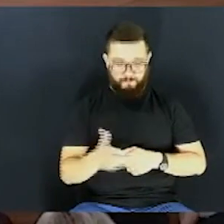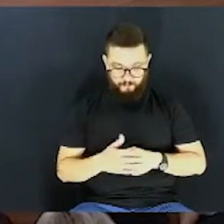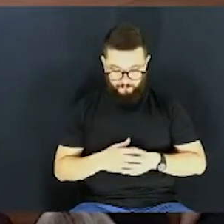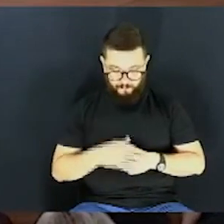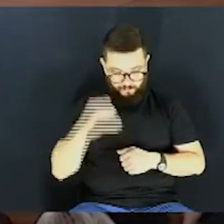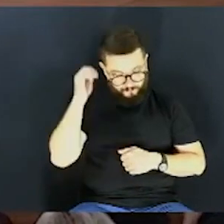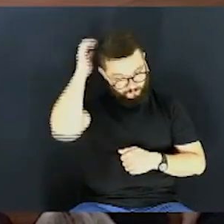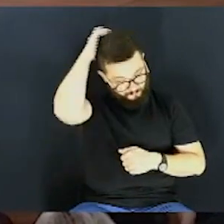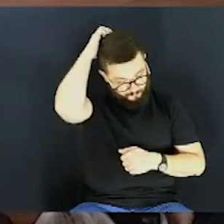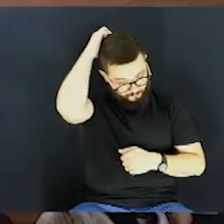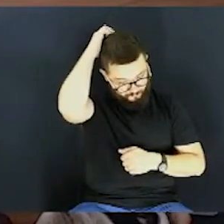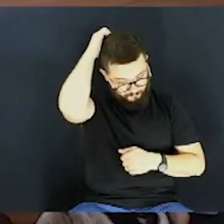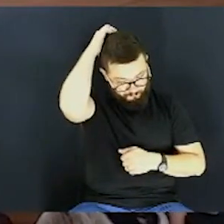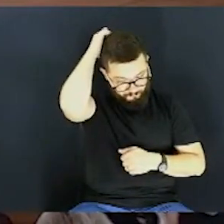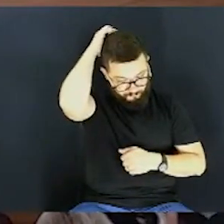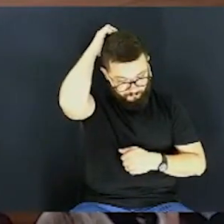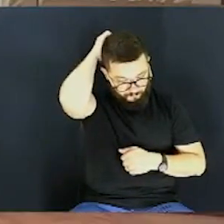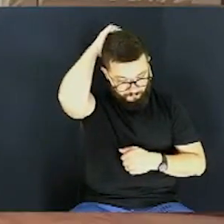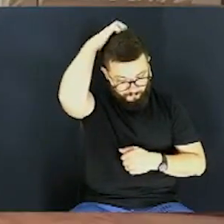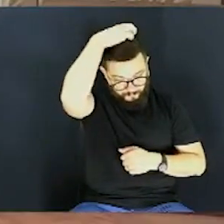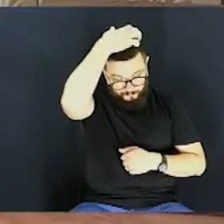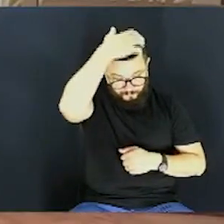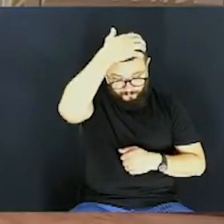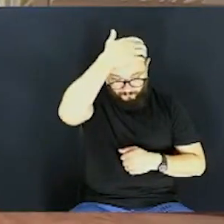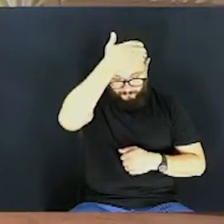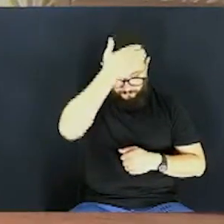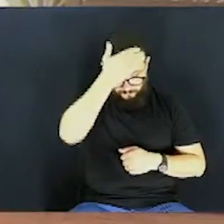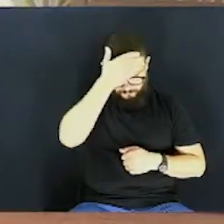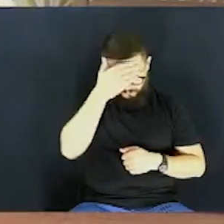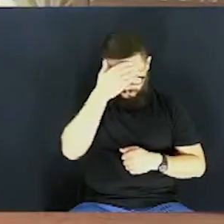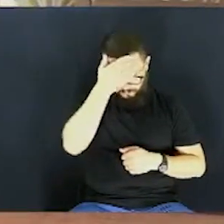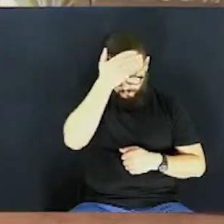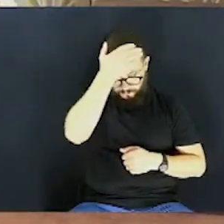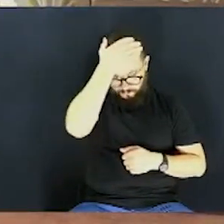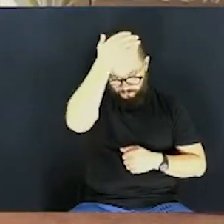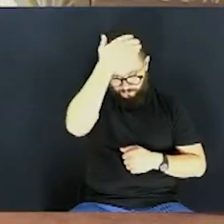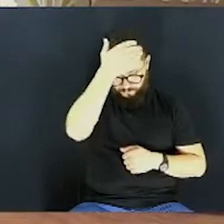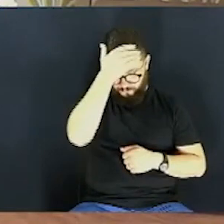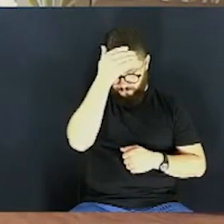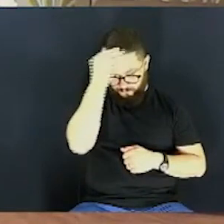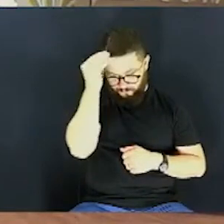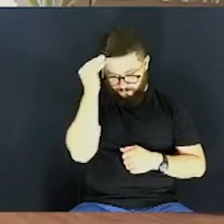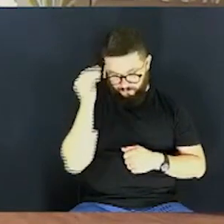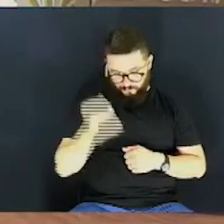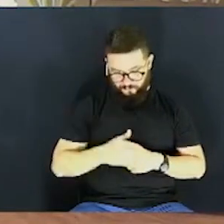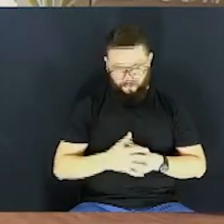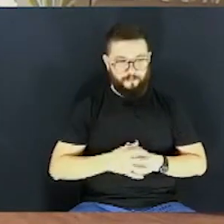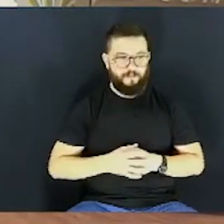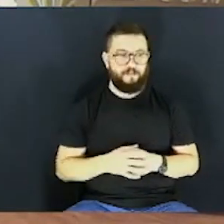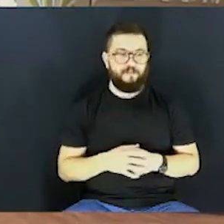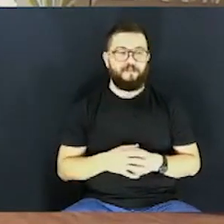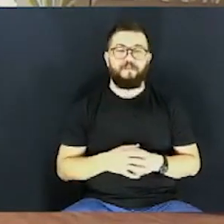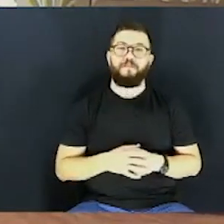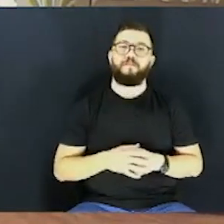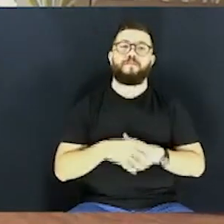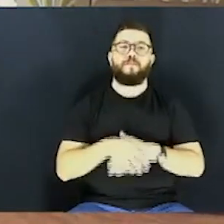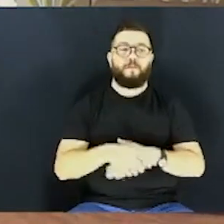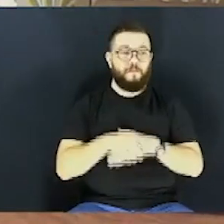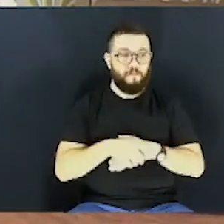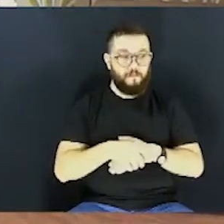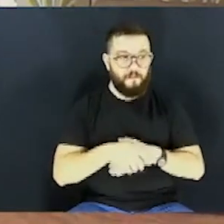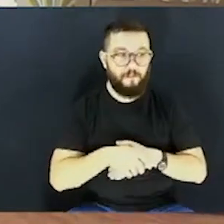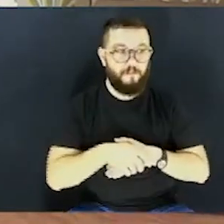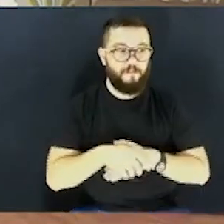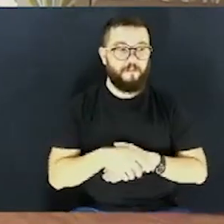Muito obrigado, senhor presidente, pela concessão da palavra. Eu cumprimento a todos os colegas vereadores, senhoras vereadoras,